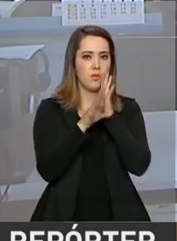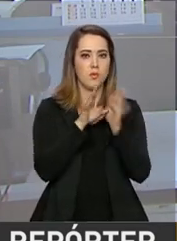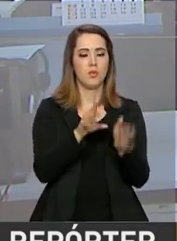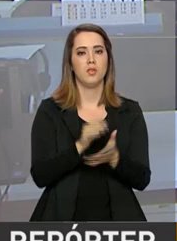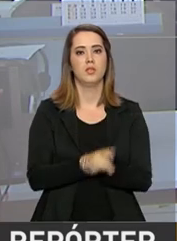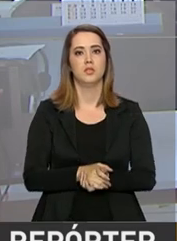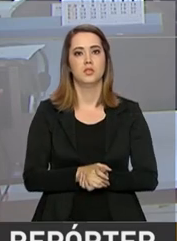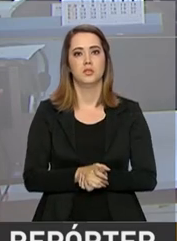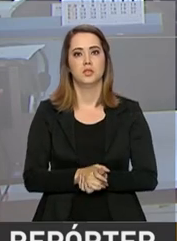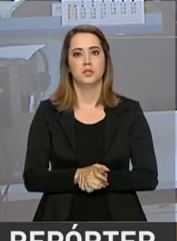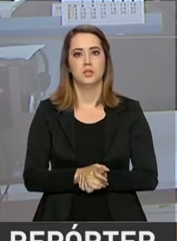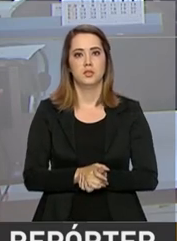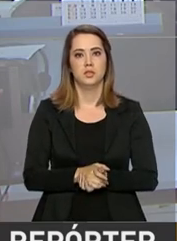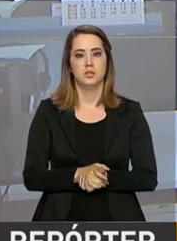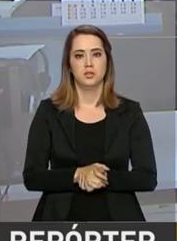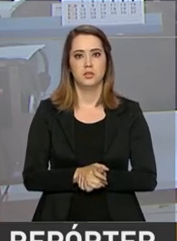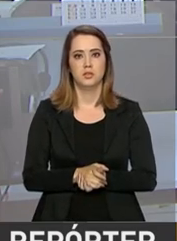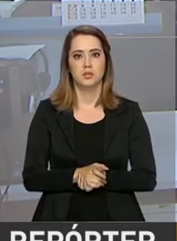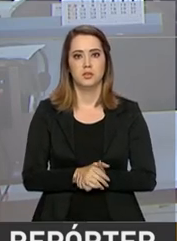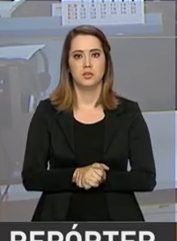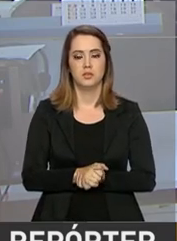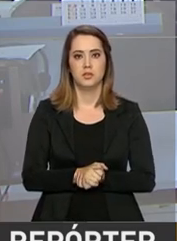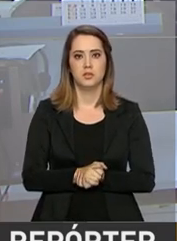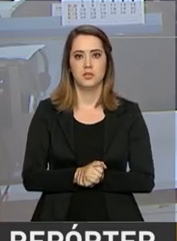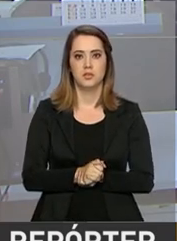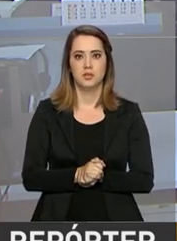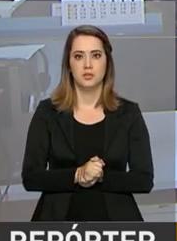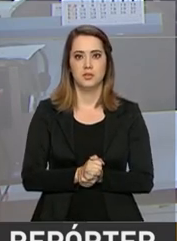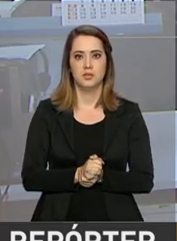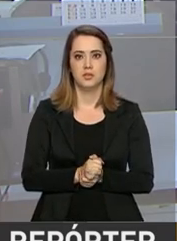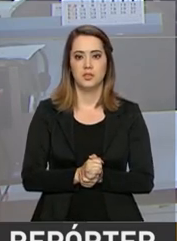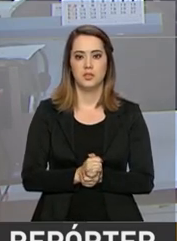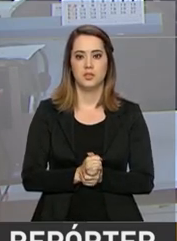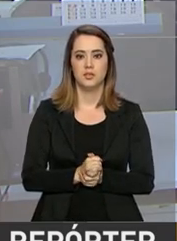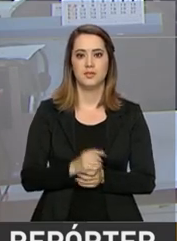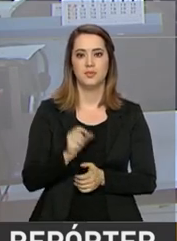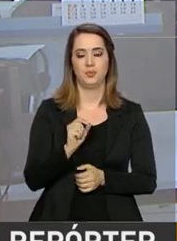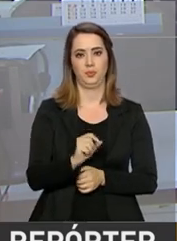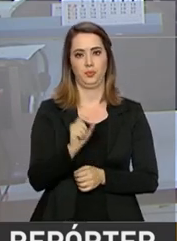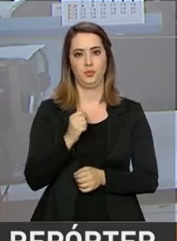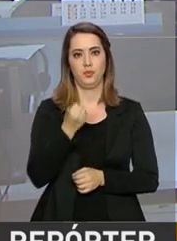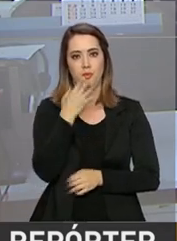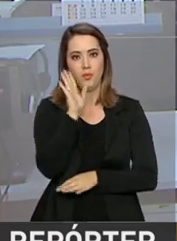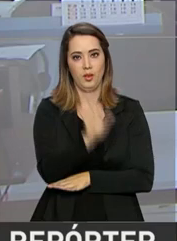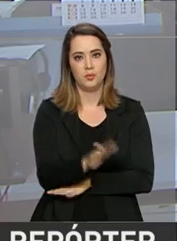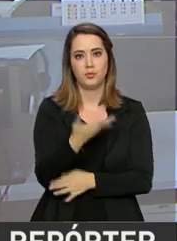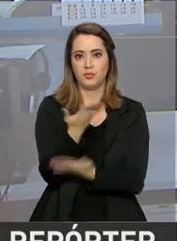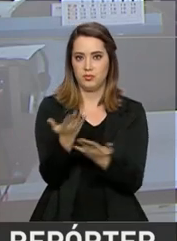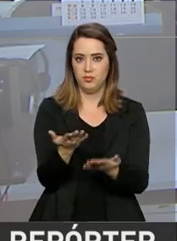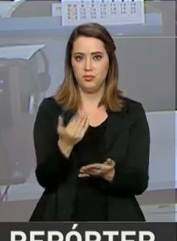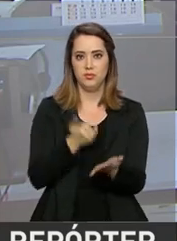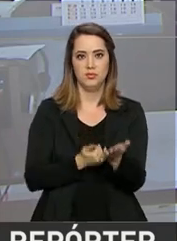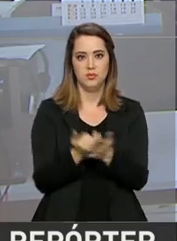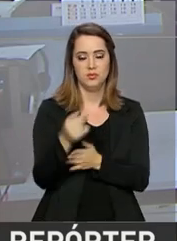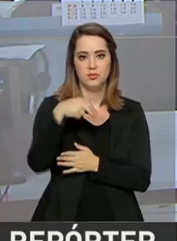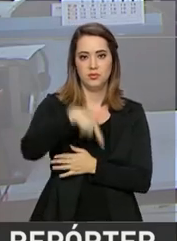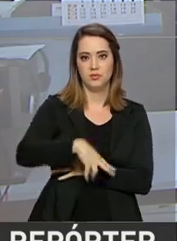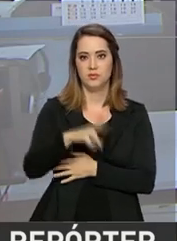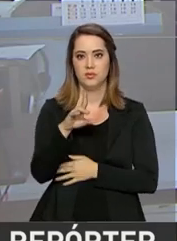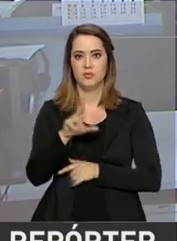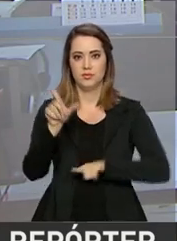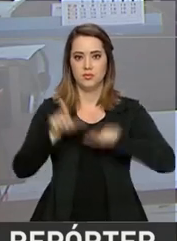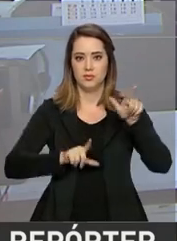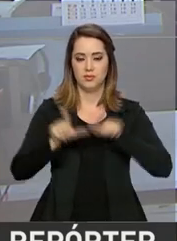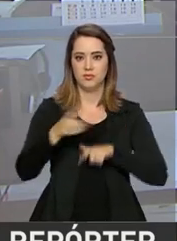e também no no Twitter no Facebook e também no YouTube Uma boa tarde para você e continue com a gente aqui na